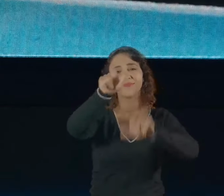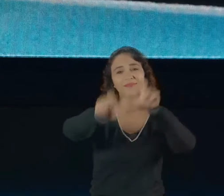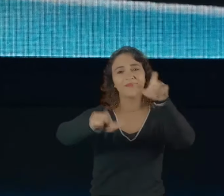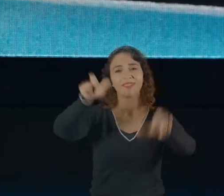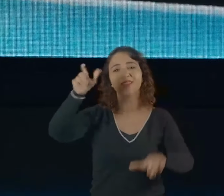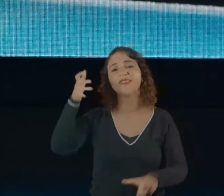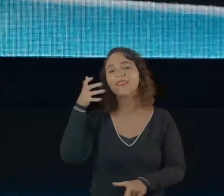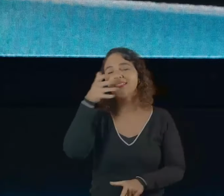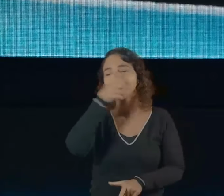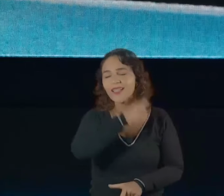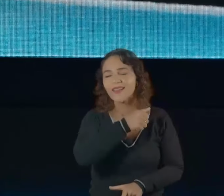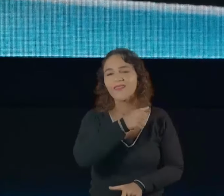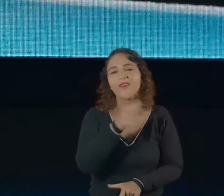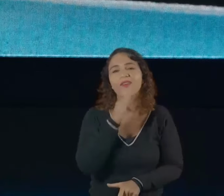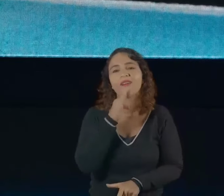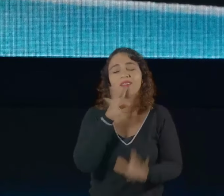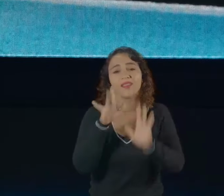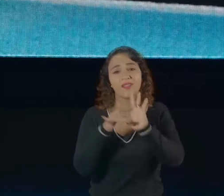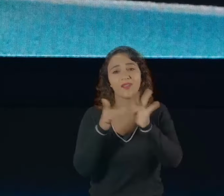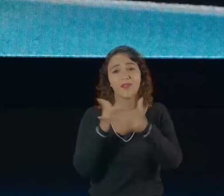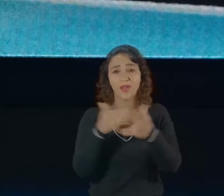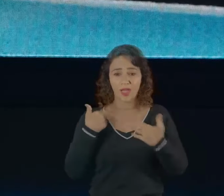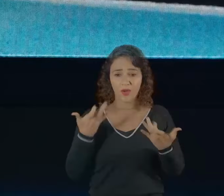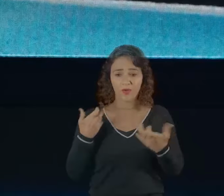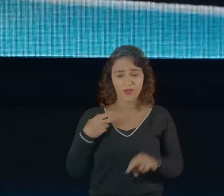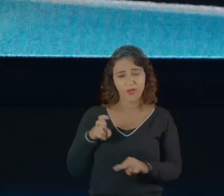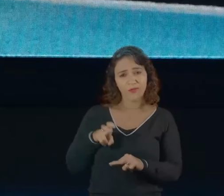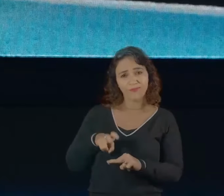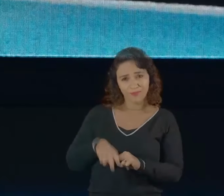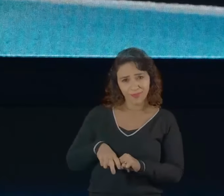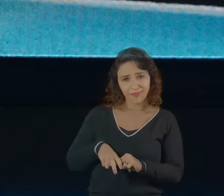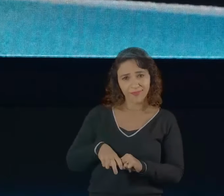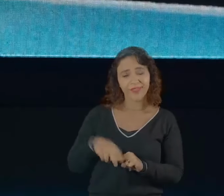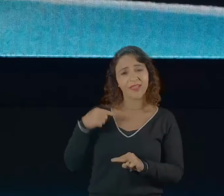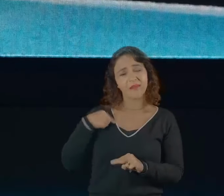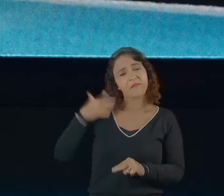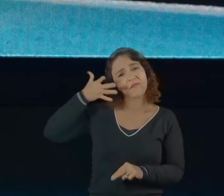E eu estou aqui hoje para dizer que não importa qual tenha sido o seu passado,